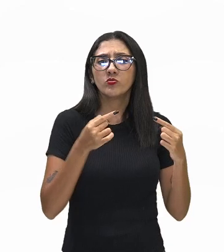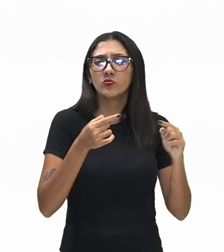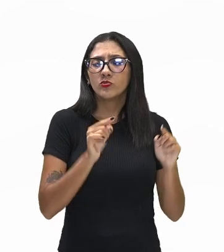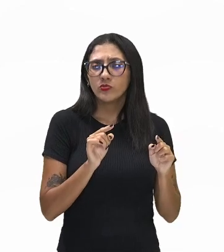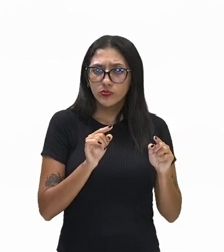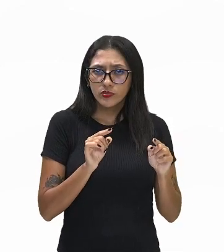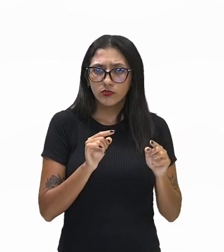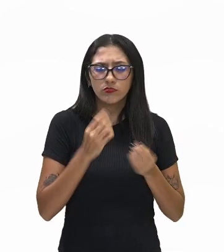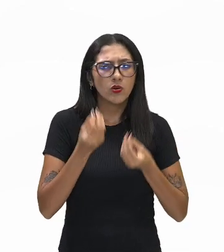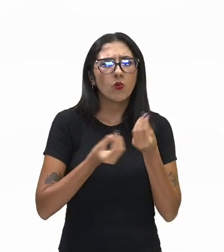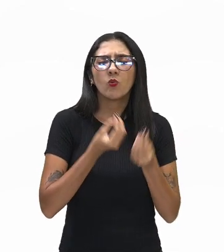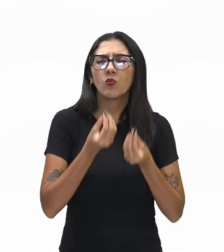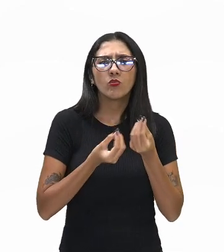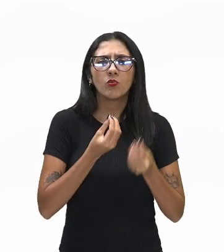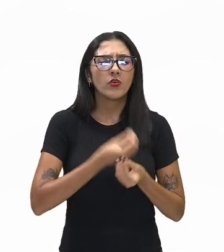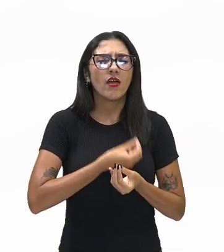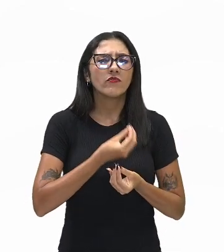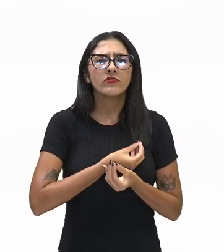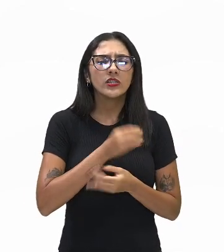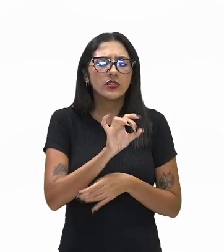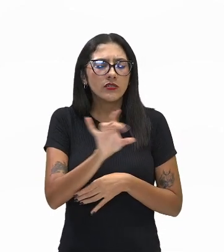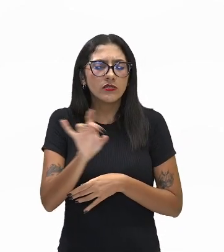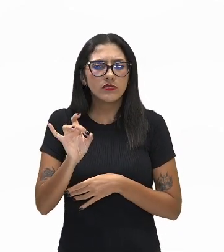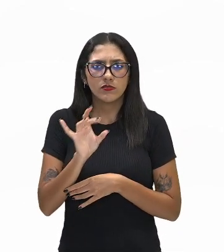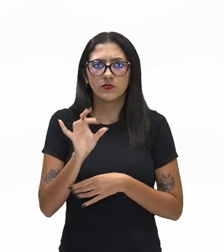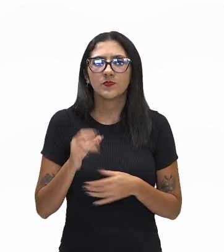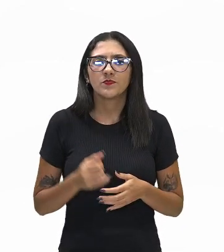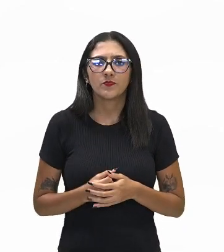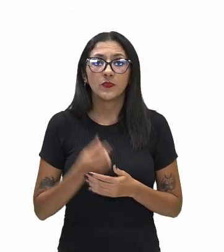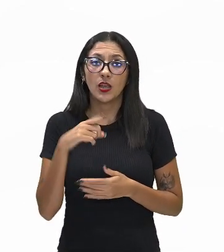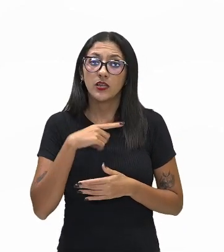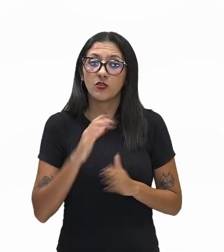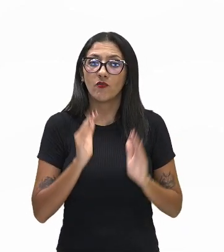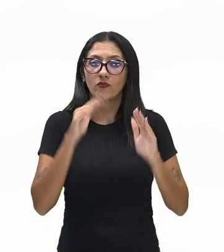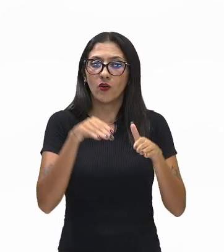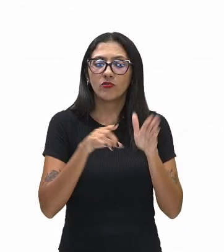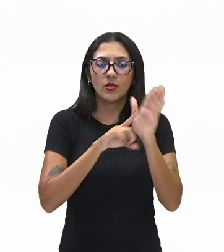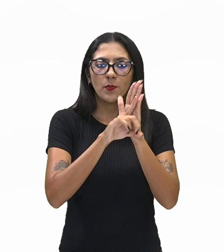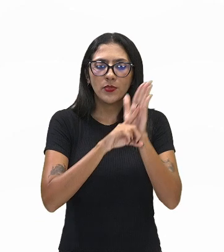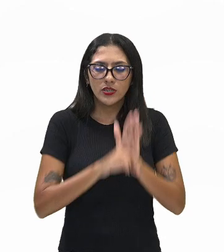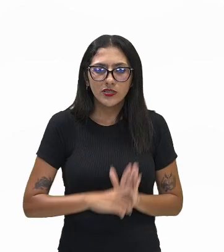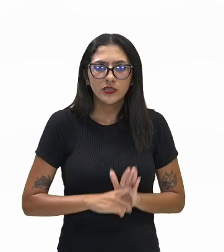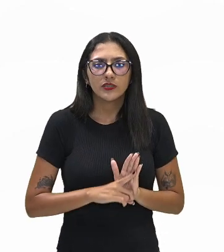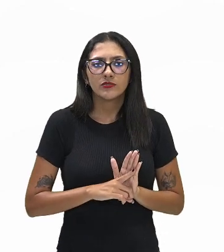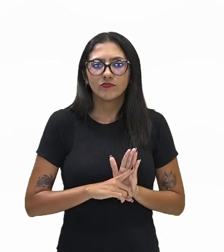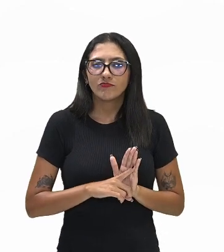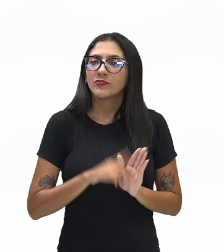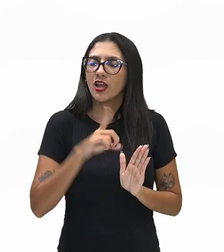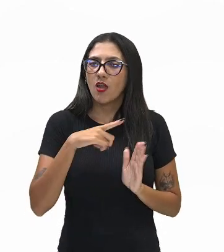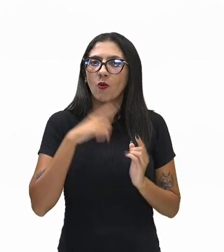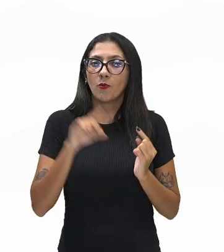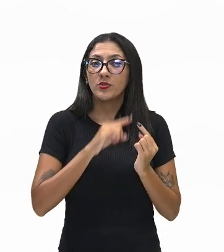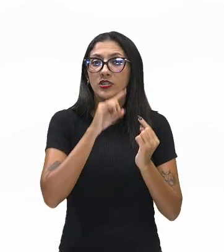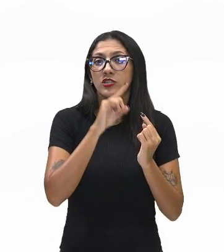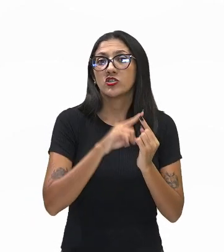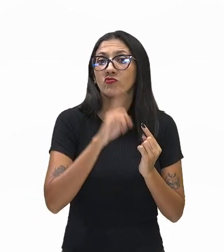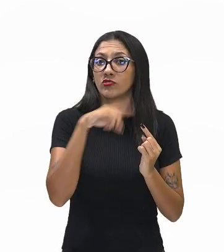um. Então, isso foi o foco da pesquisa, esse foi o objetivo da